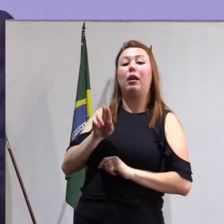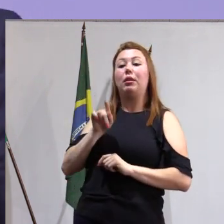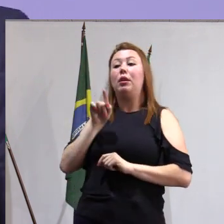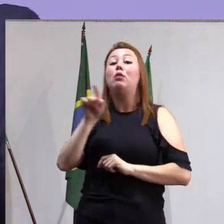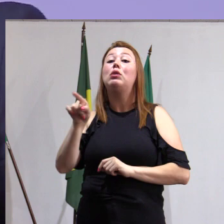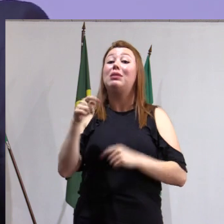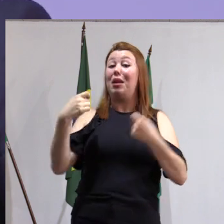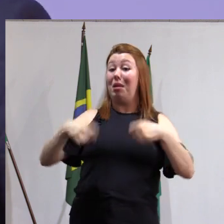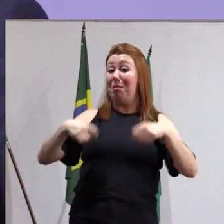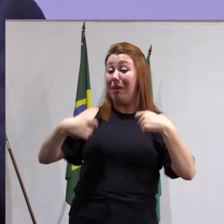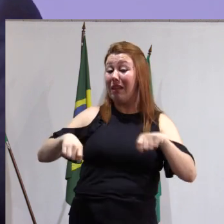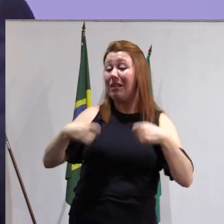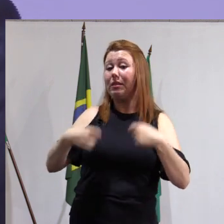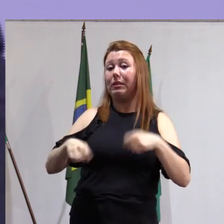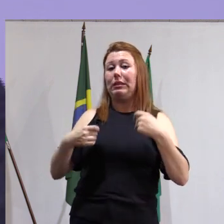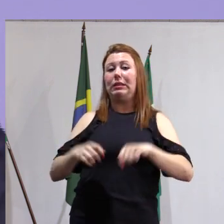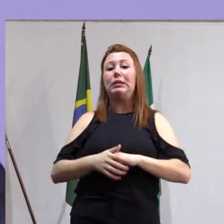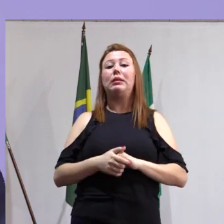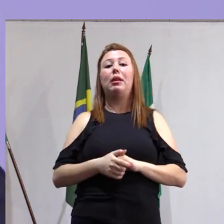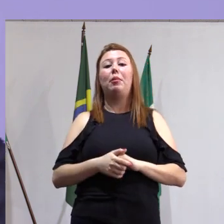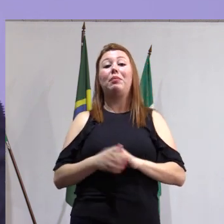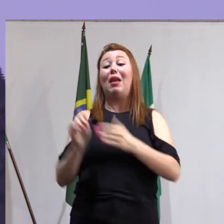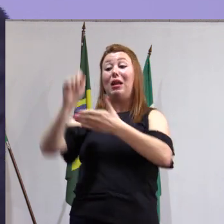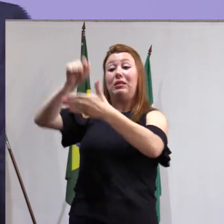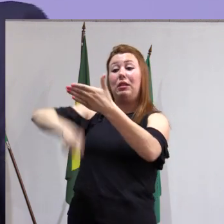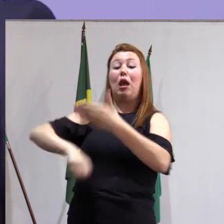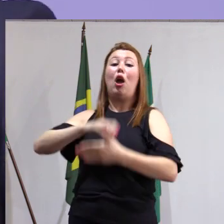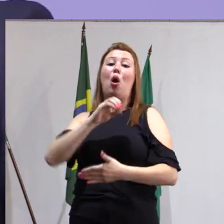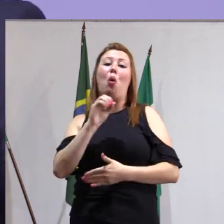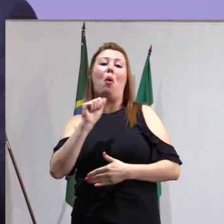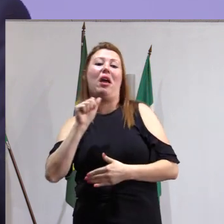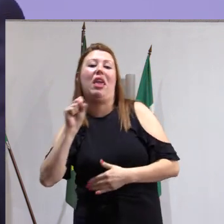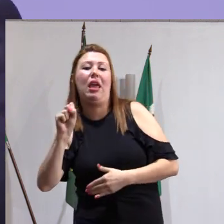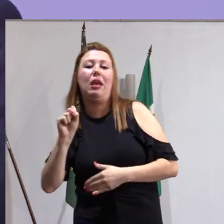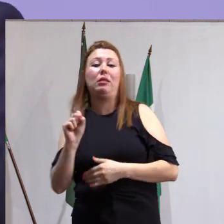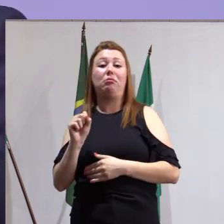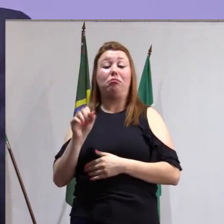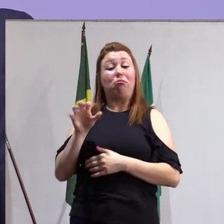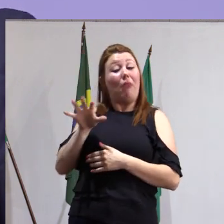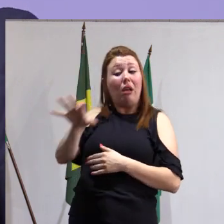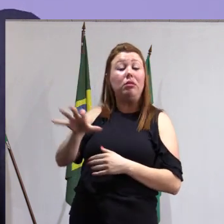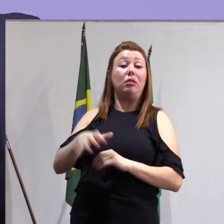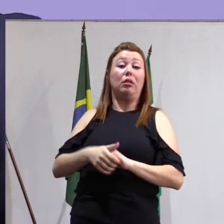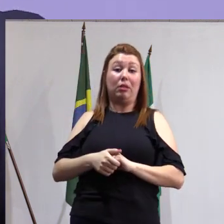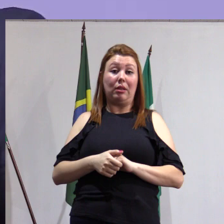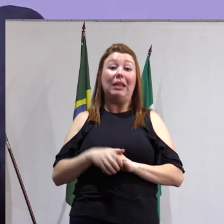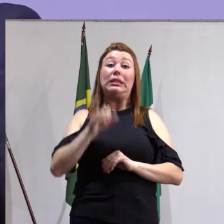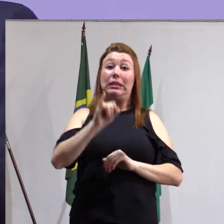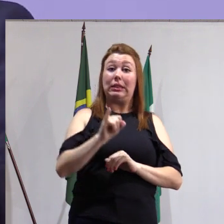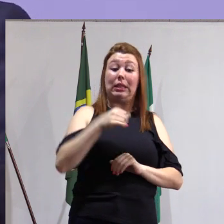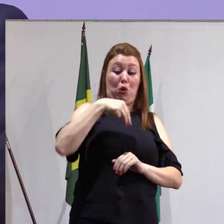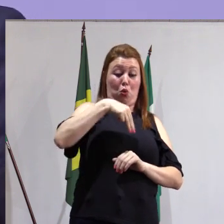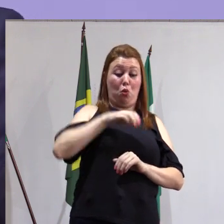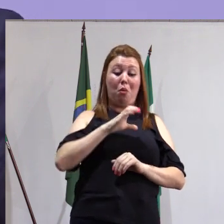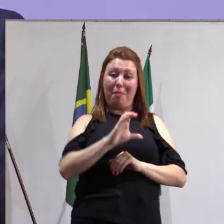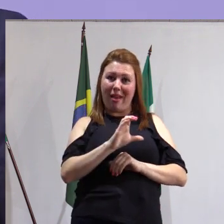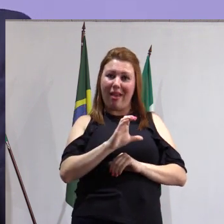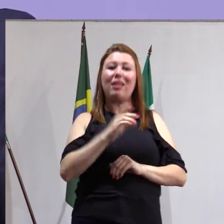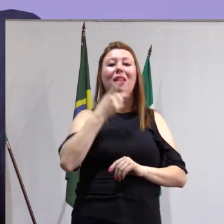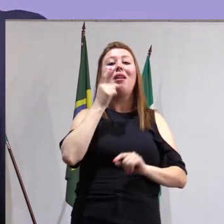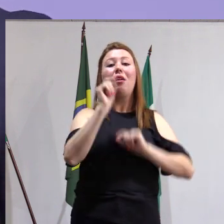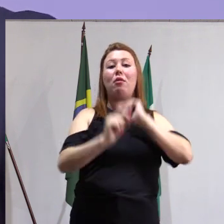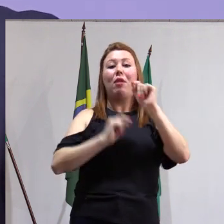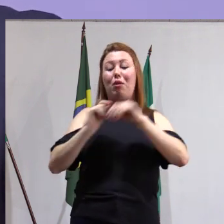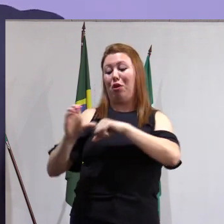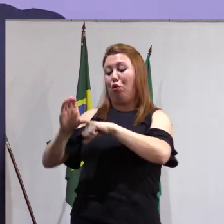celebrar um contrato com a OS e devem funcionar assim. Se o Ministério fizesse isso, seria claramente inconstitucional por